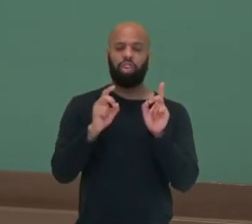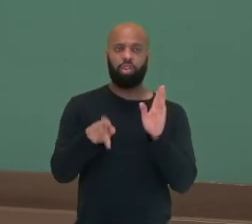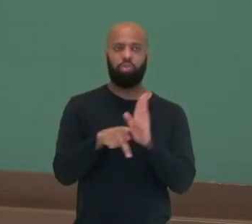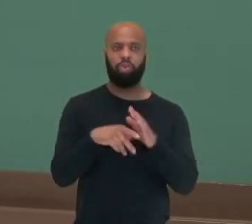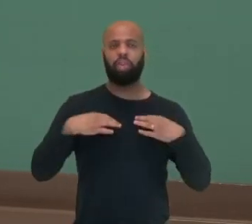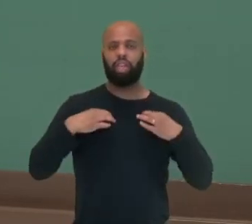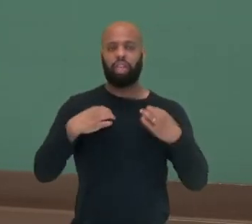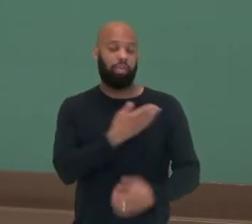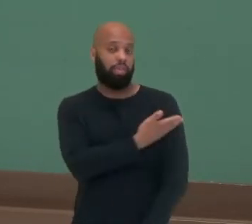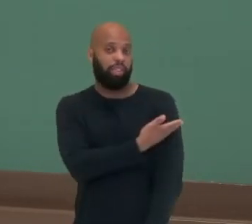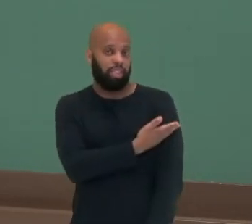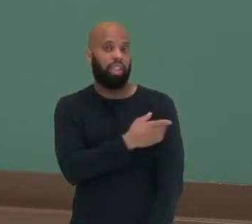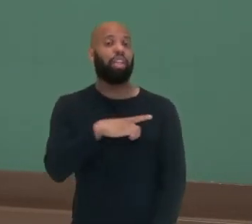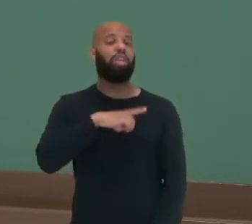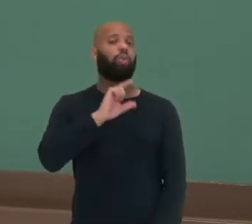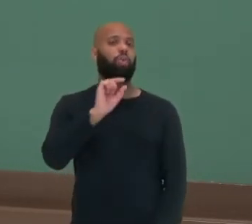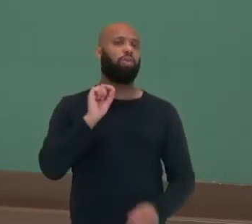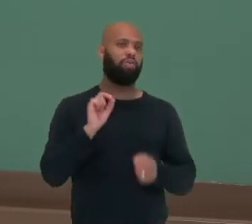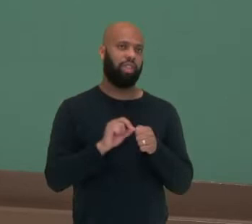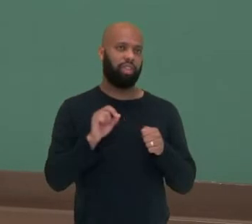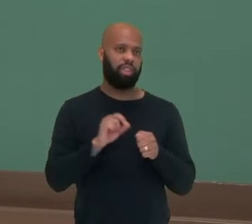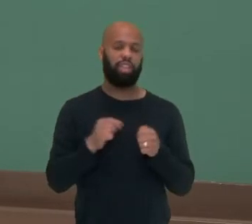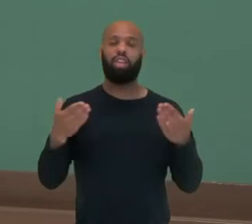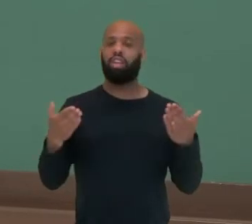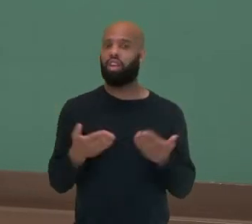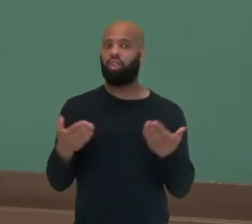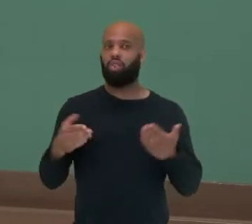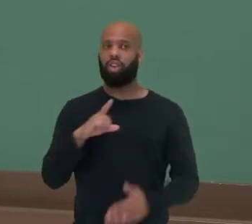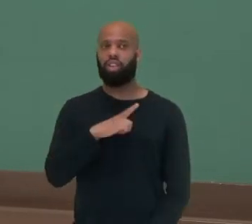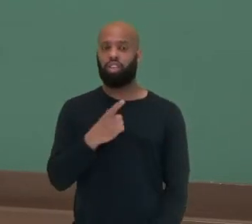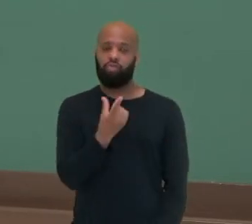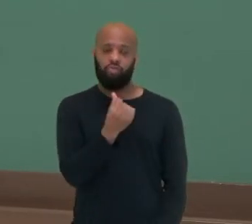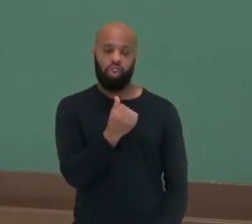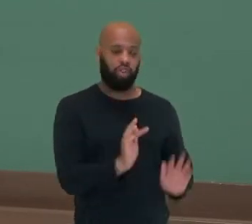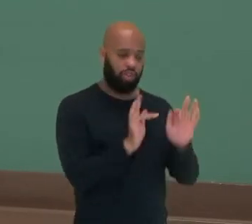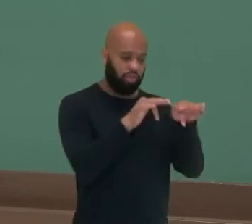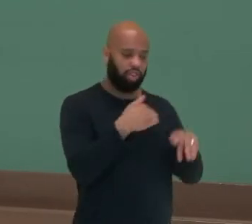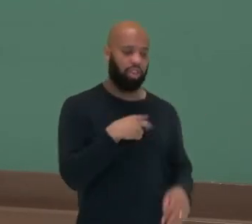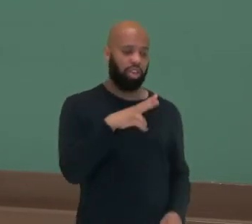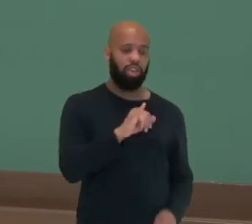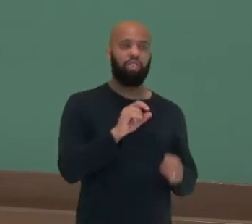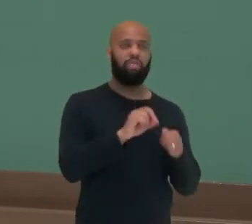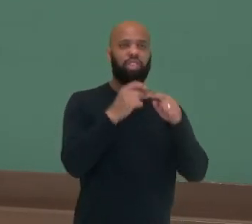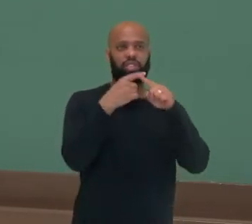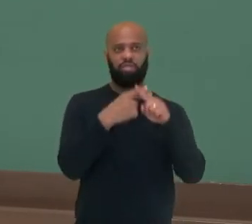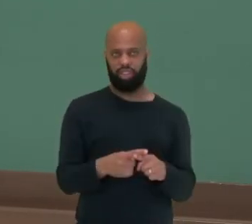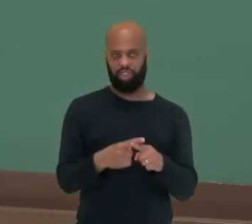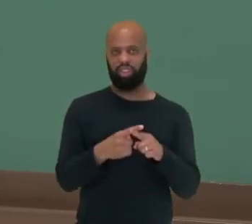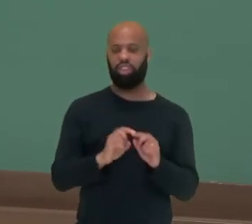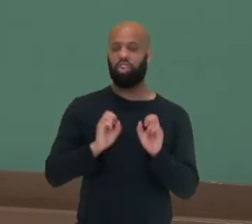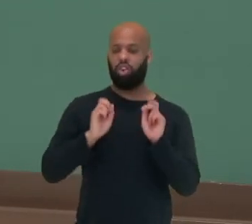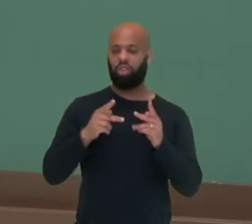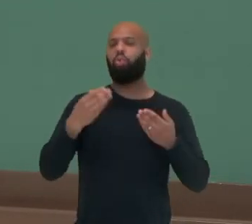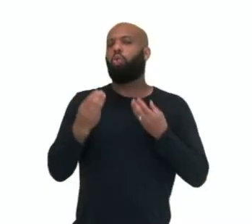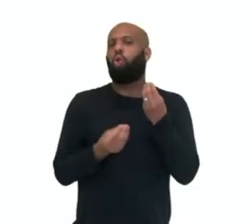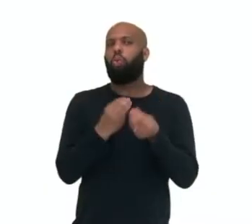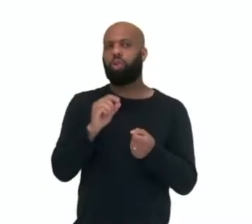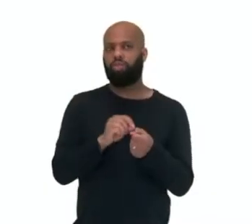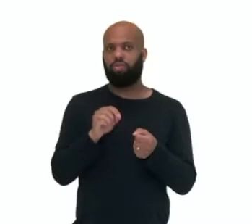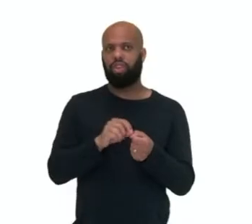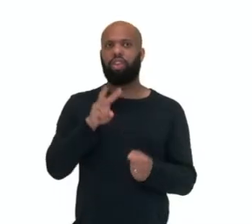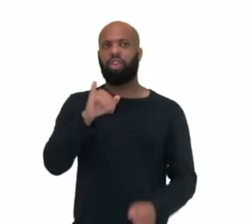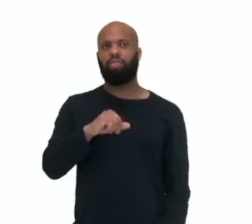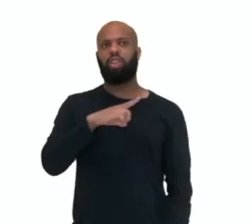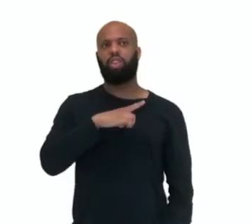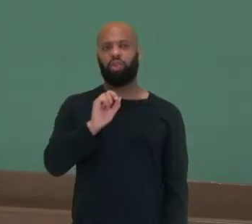camiseta. Então, o que eu vou fazer aqui? Eu vou pegar o valor final e vou multiplicar por essa daqui. Então, como é que eu faço? Vai aparecer